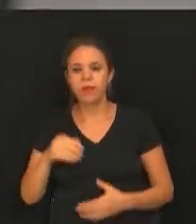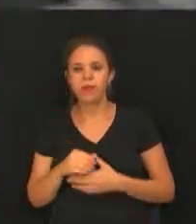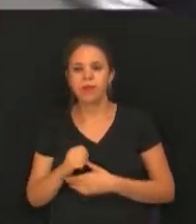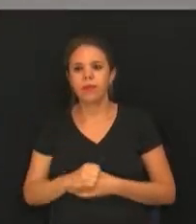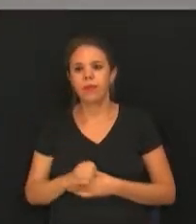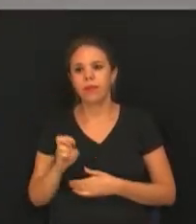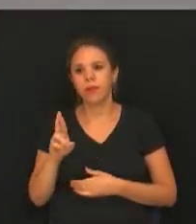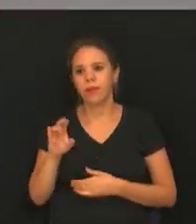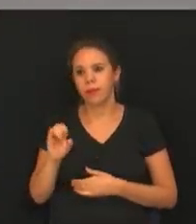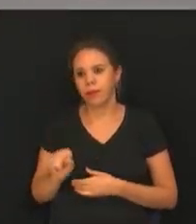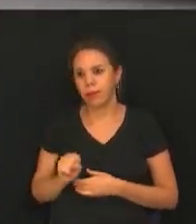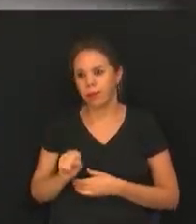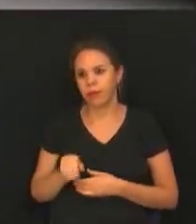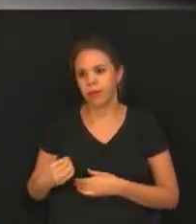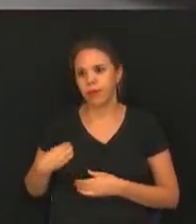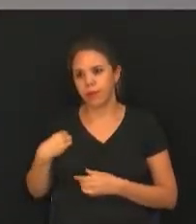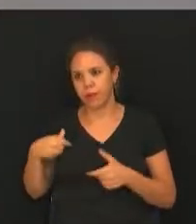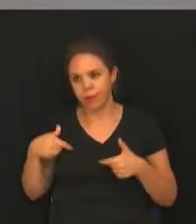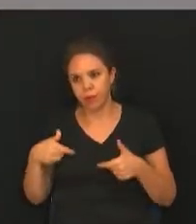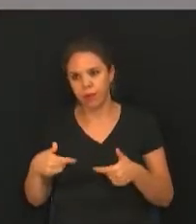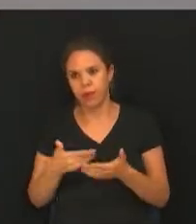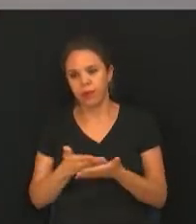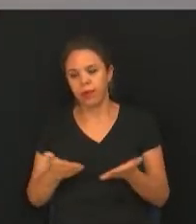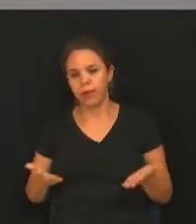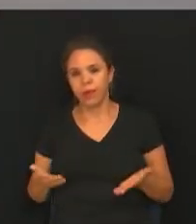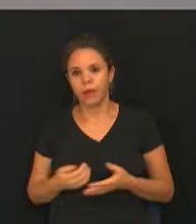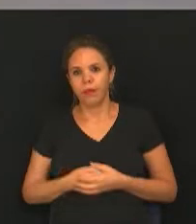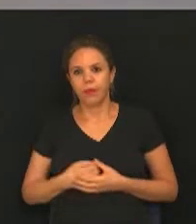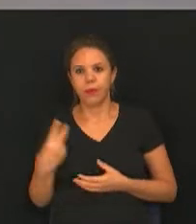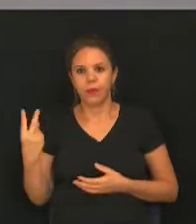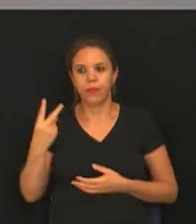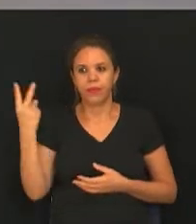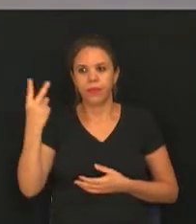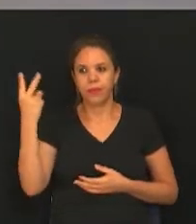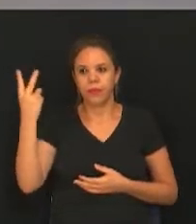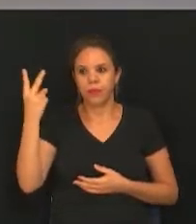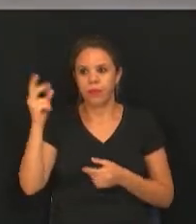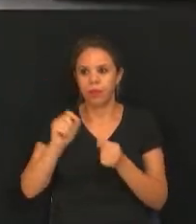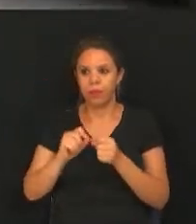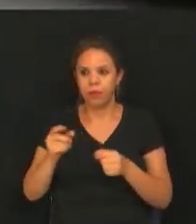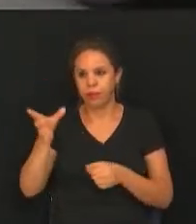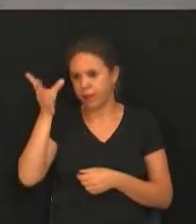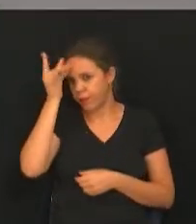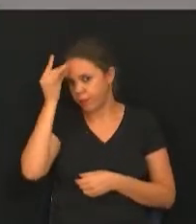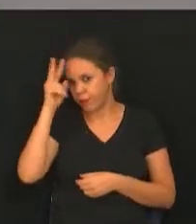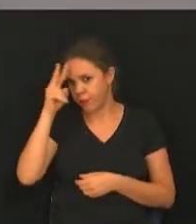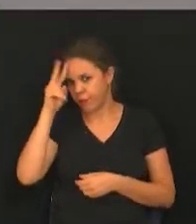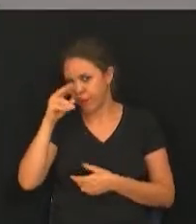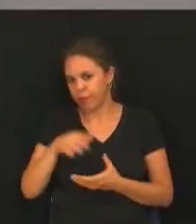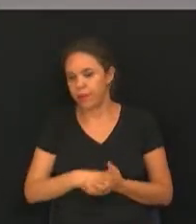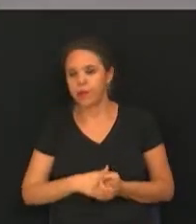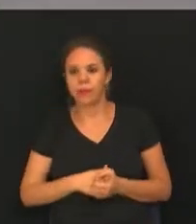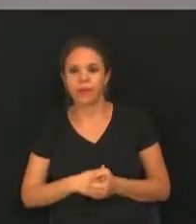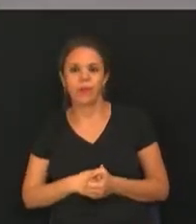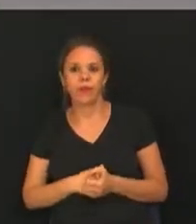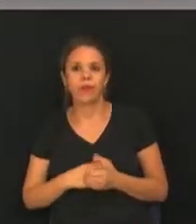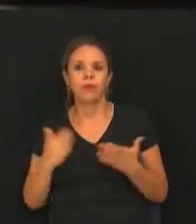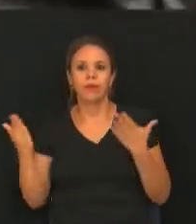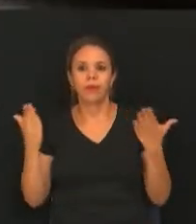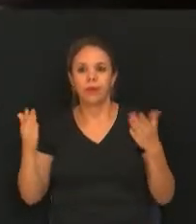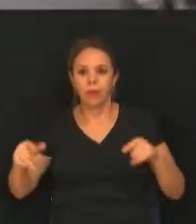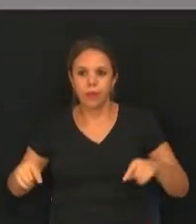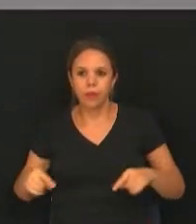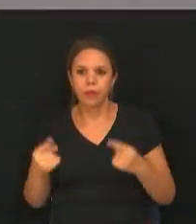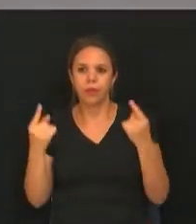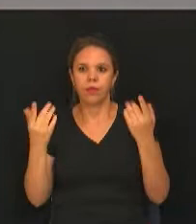e que está sendo executado, né, para valorizar e fazer esse resgate histórico da nossa história. Tenente, qual tem sido o desafio